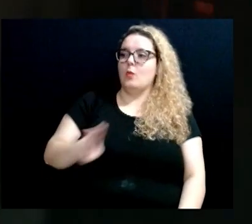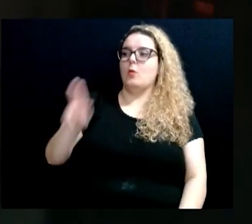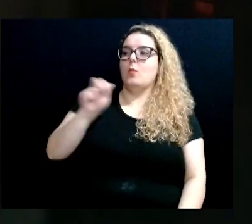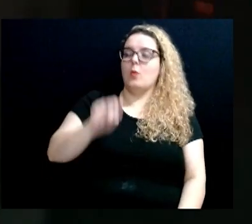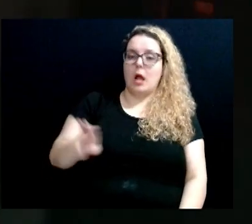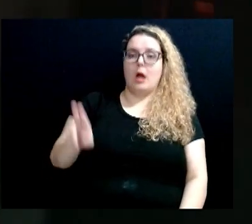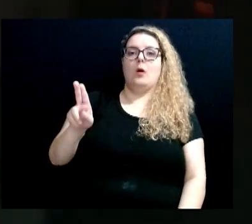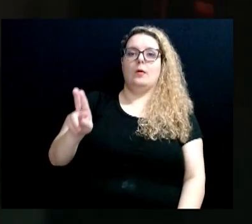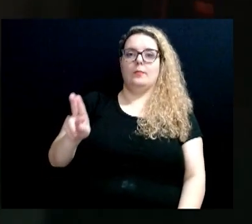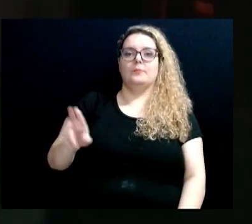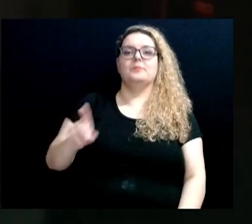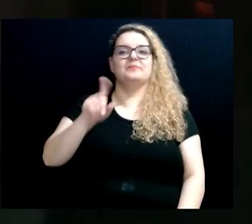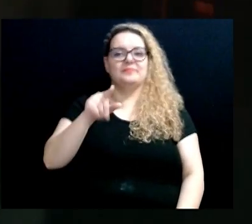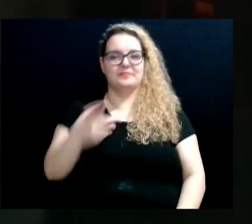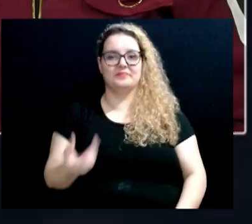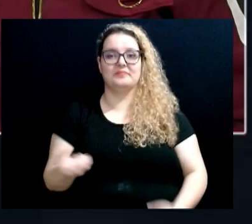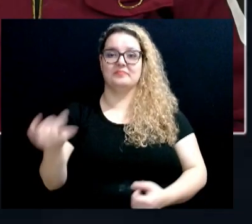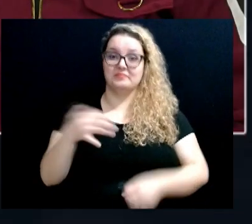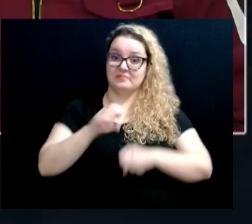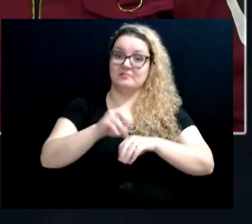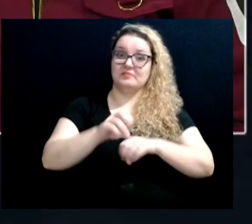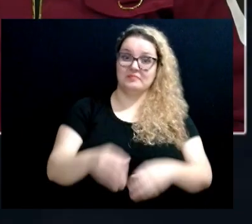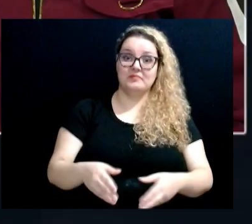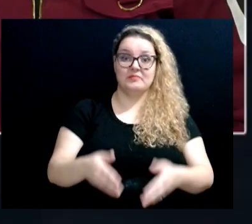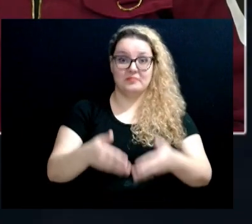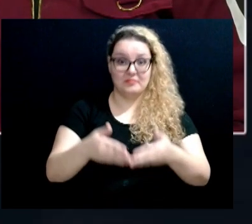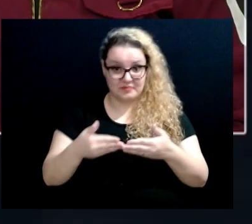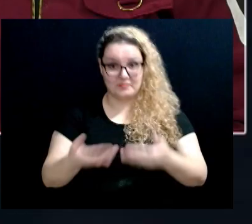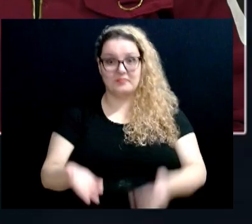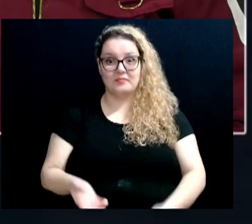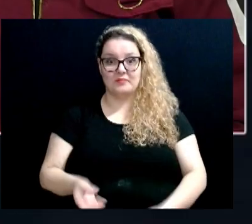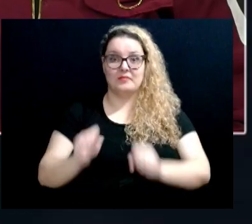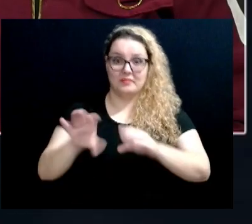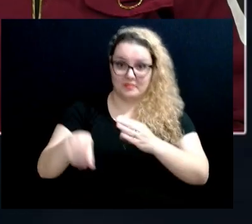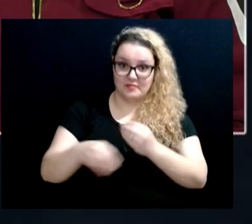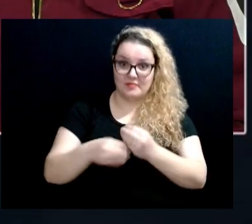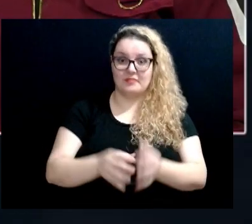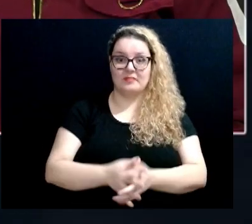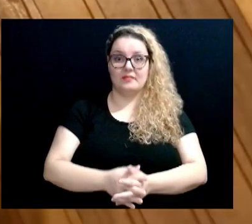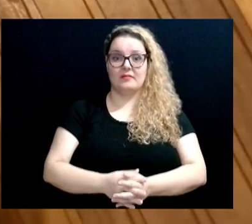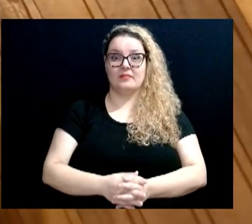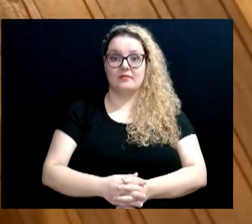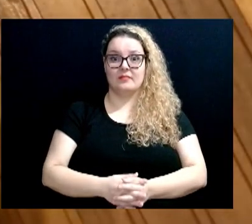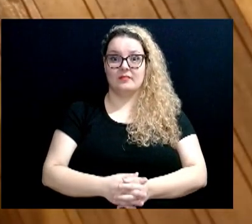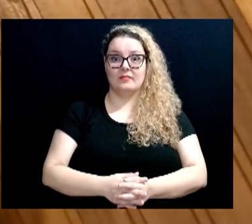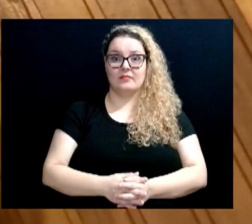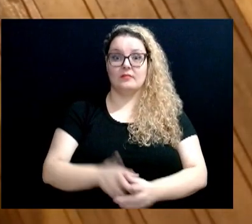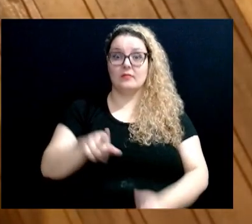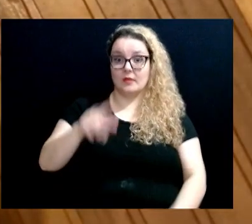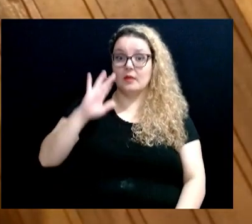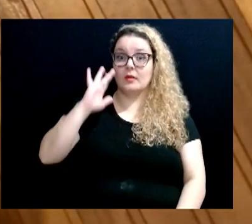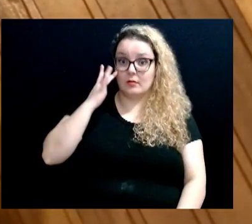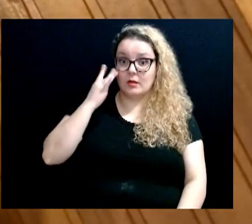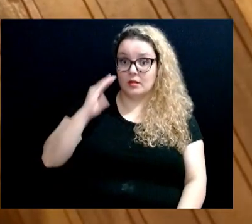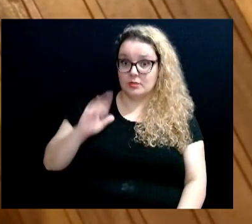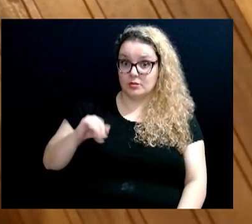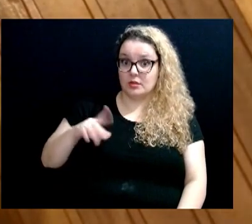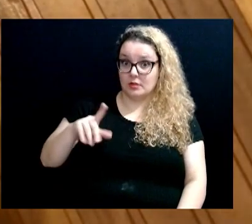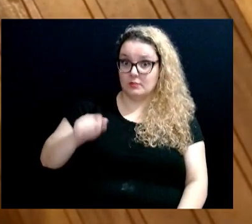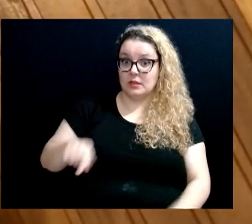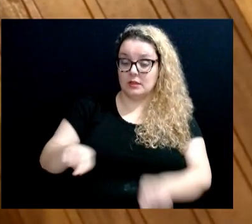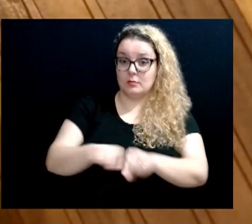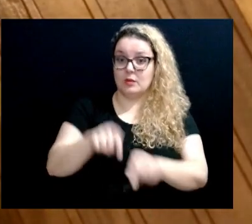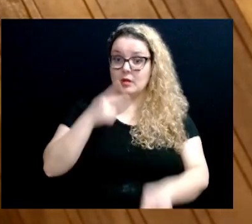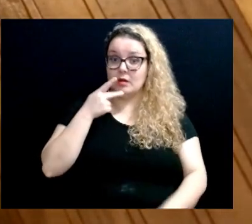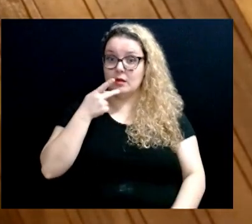quanto ensinamento. Por gentileza, doutor, pode completar. E eu acho, Camila, interessante também a gente falar sobre essa